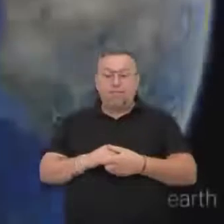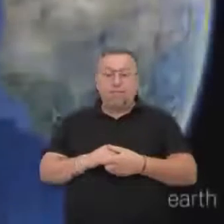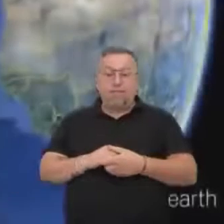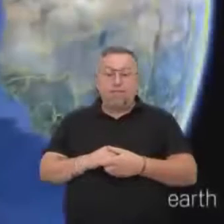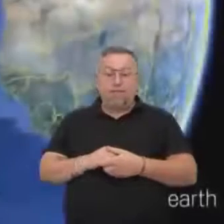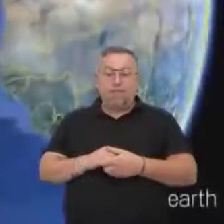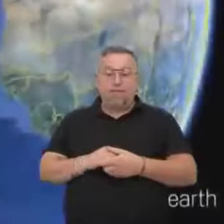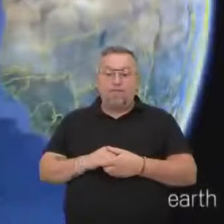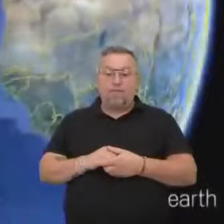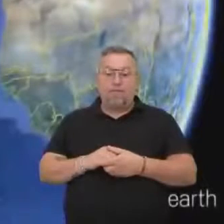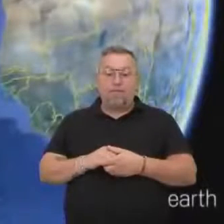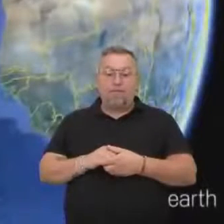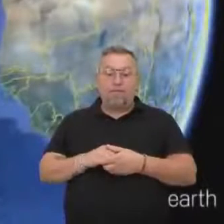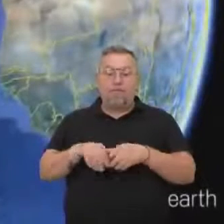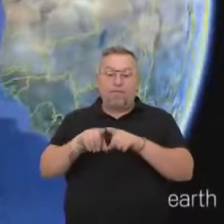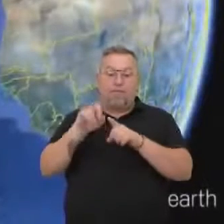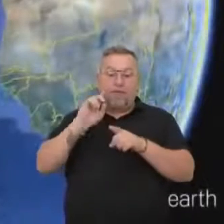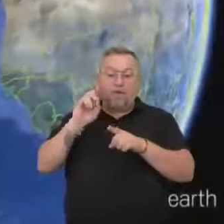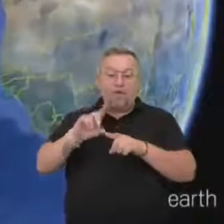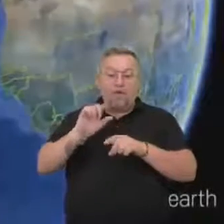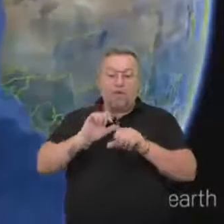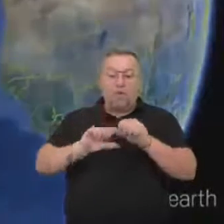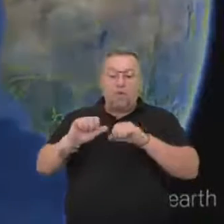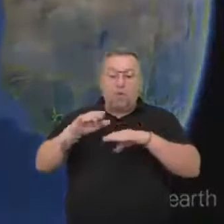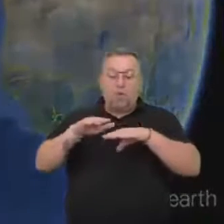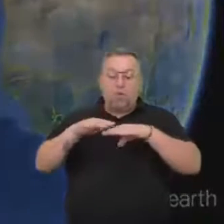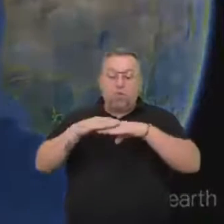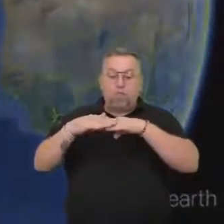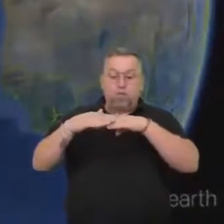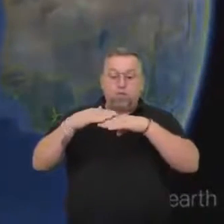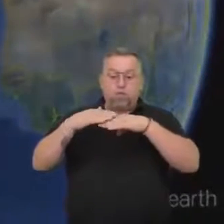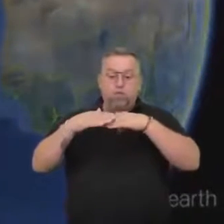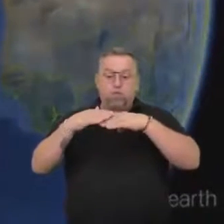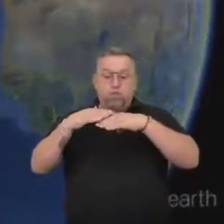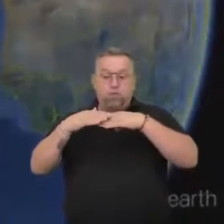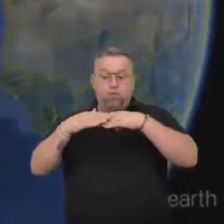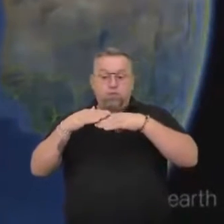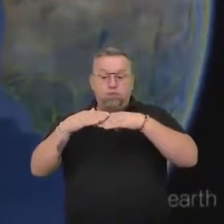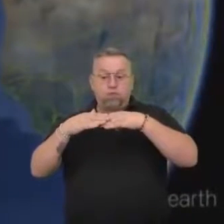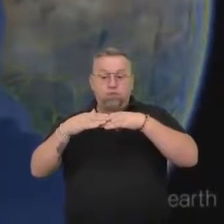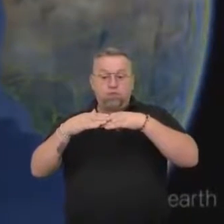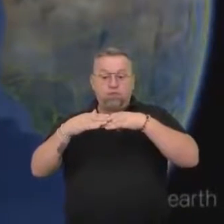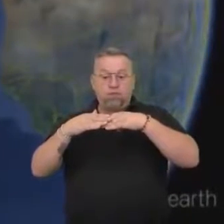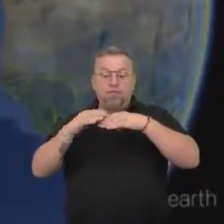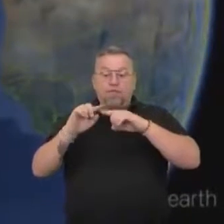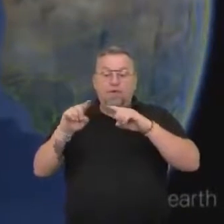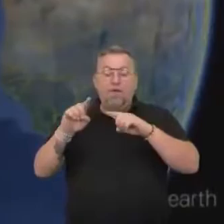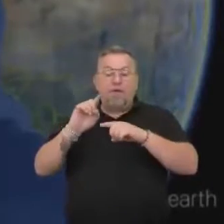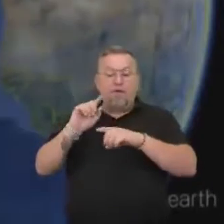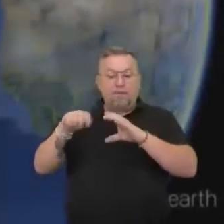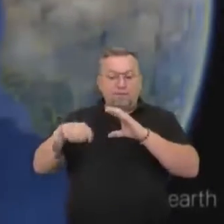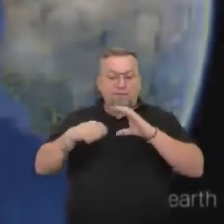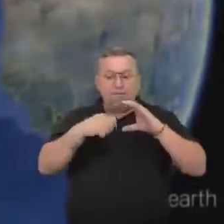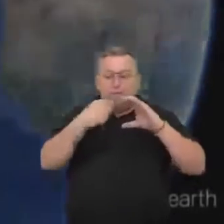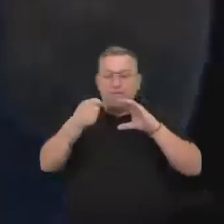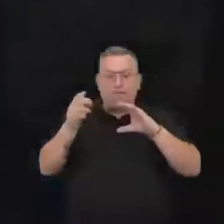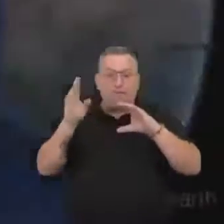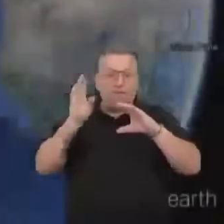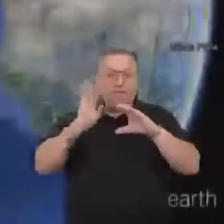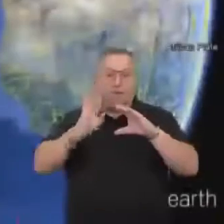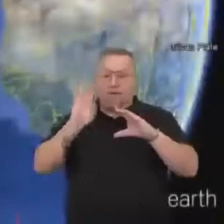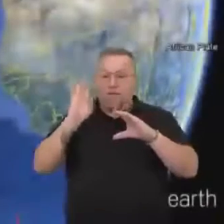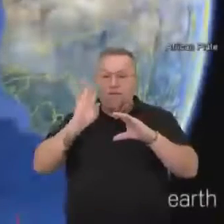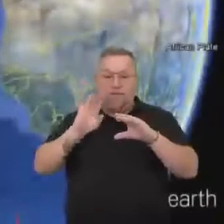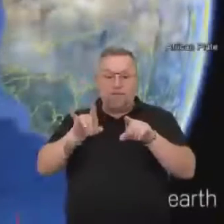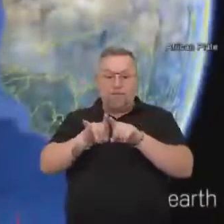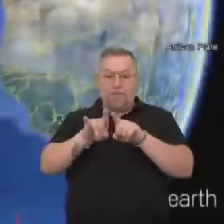que é o afastamento, e o transformante, que é o deslizamento entre elas, né? Então, é um vídeo muito legal, né, que mostra aí, né,